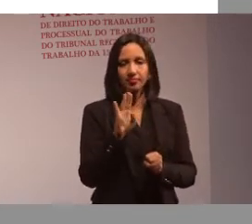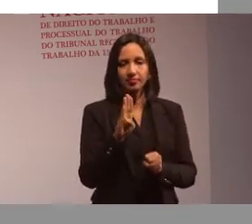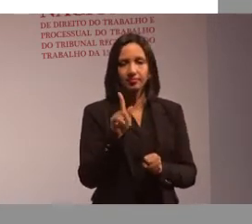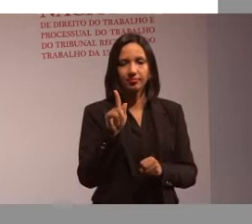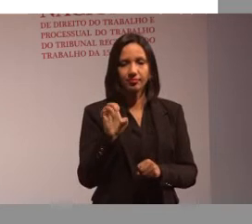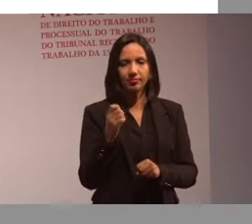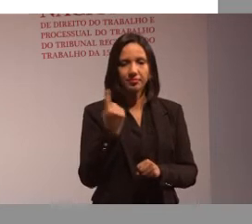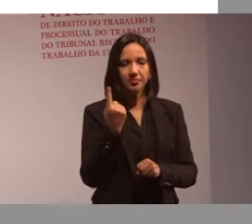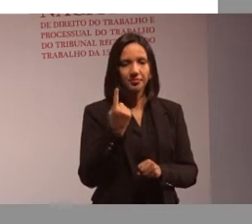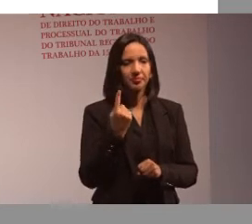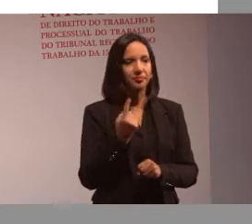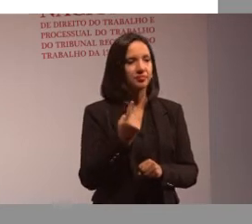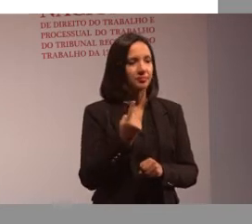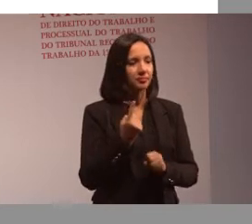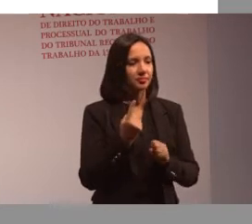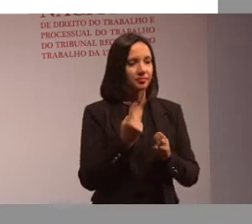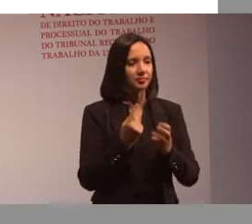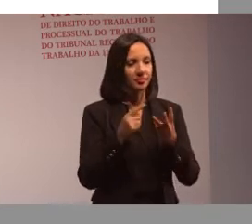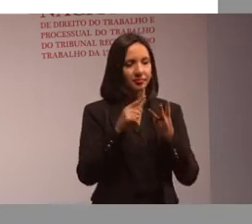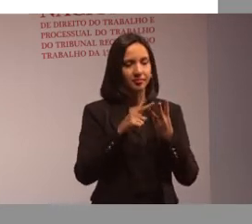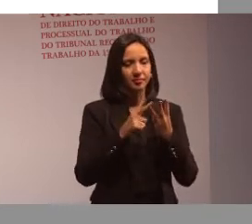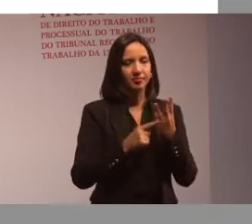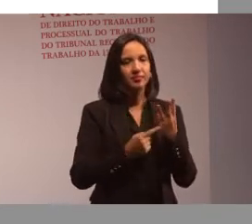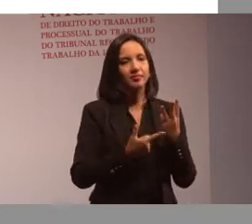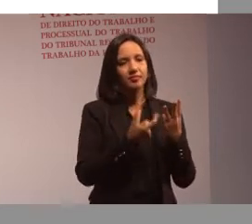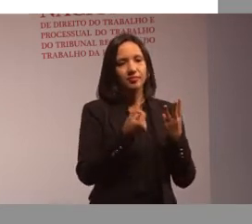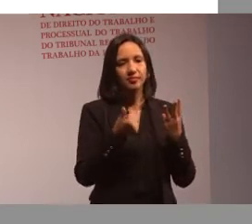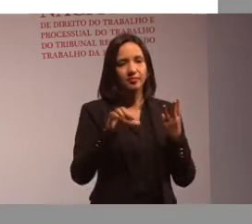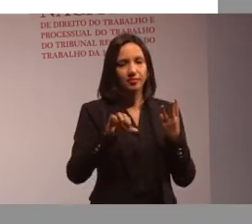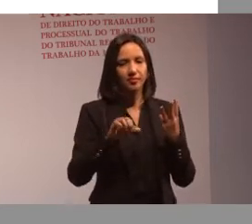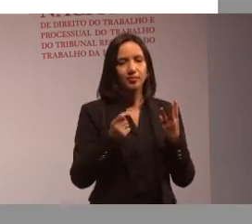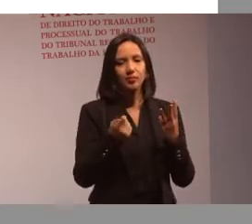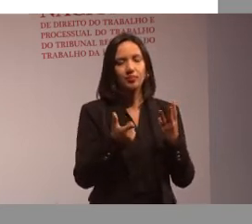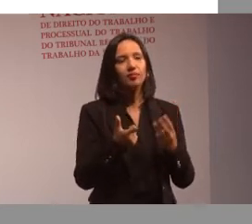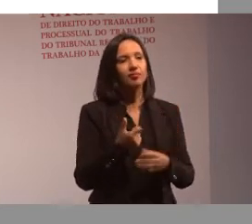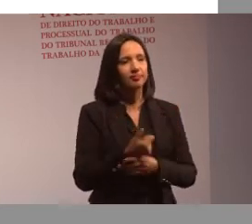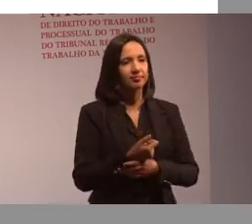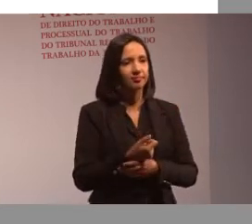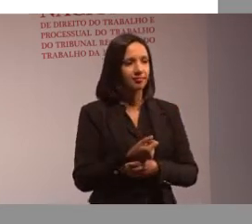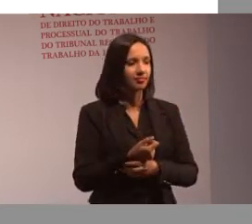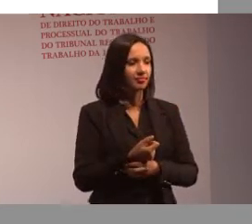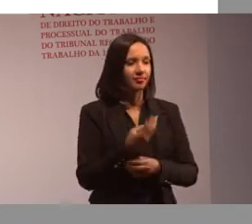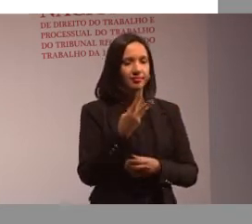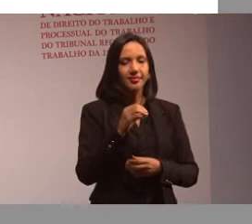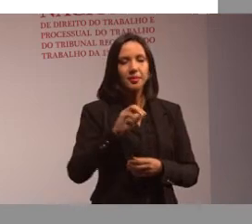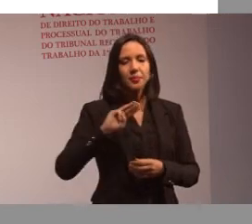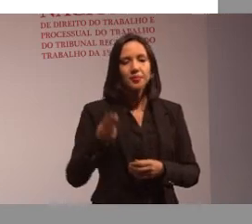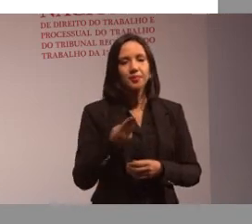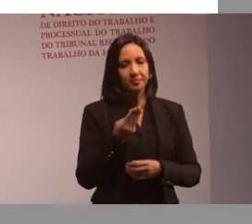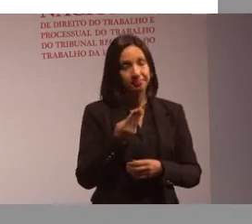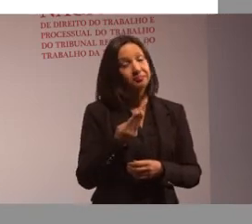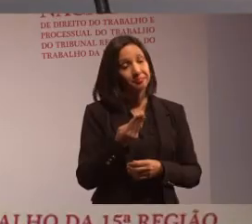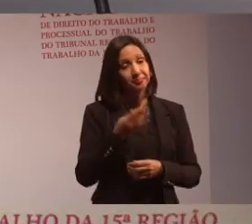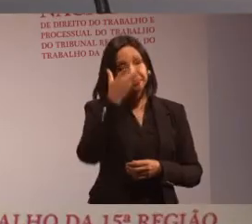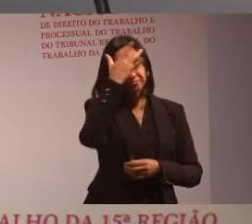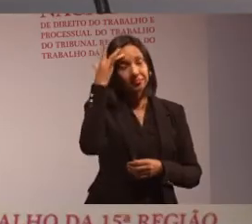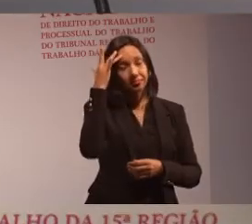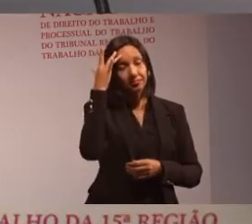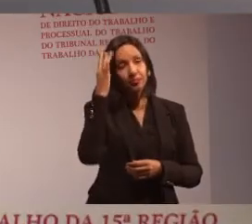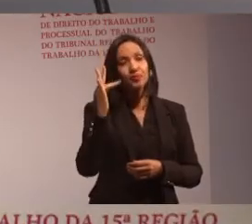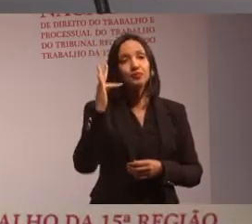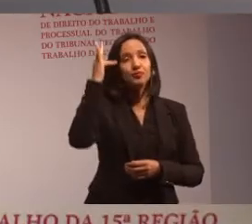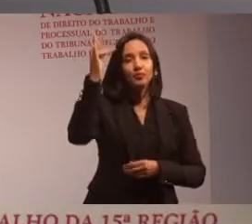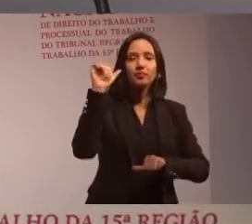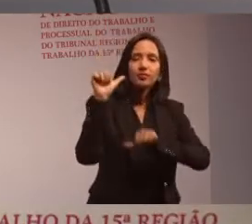trimestre de 2019, quase 30 milhões de pessoas. A reforma da Previdência a gente não sabe, a ver. Né? E